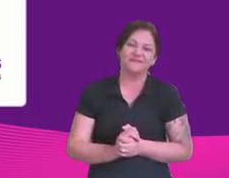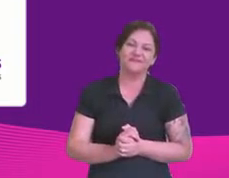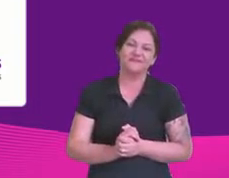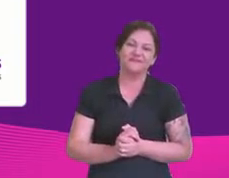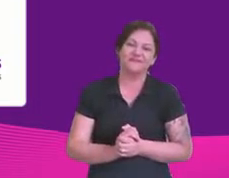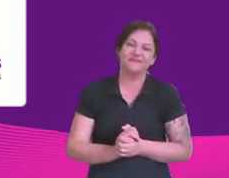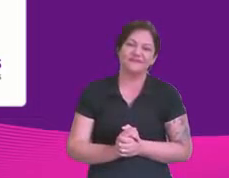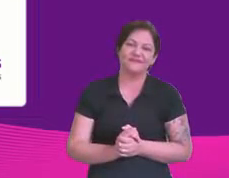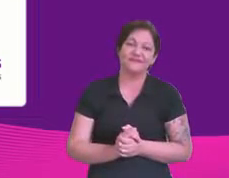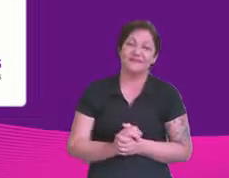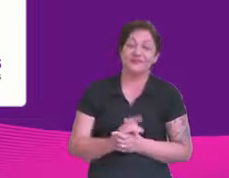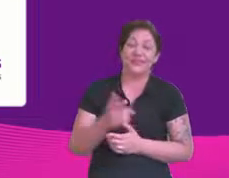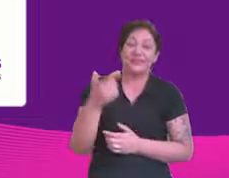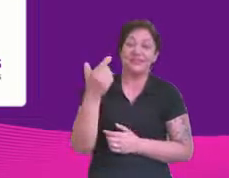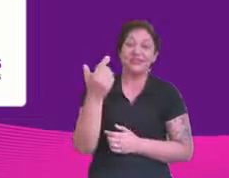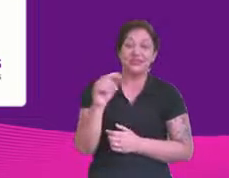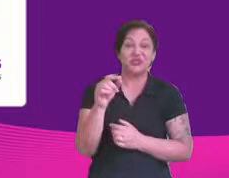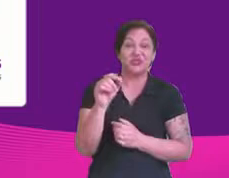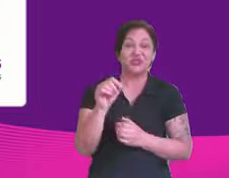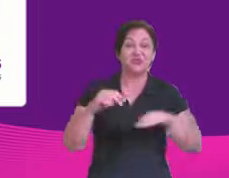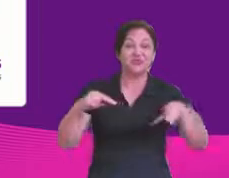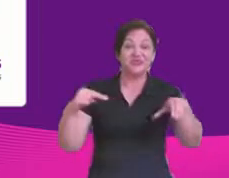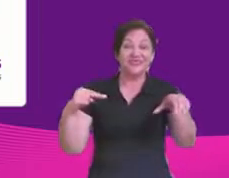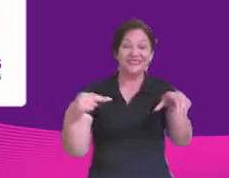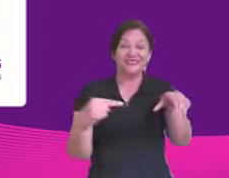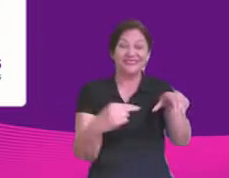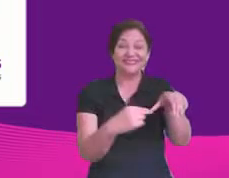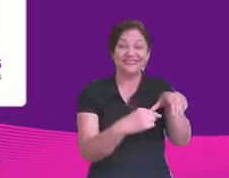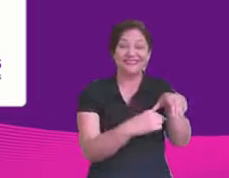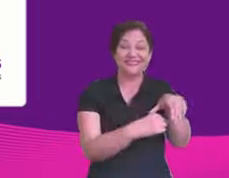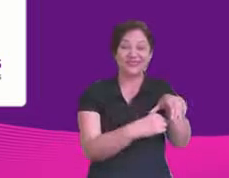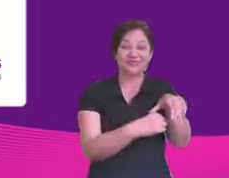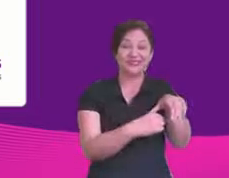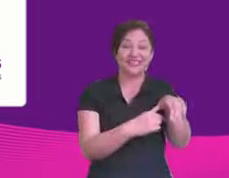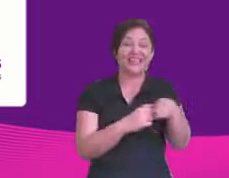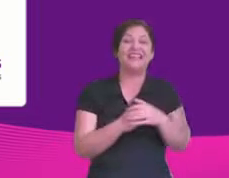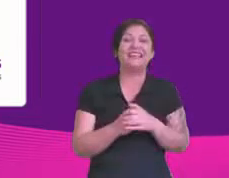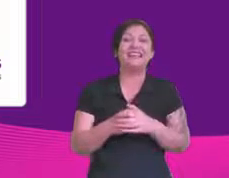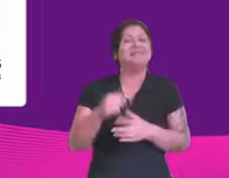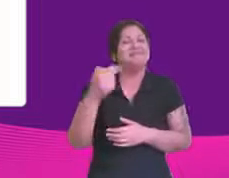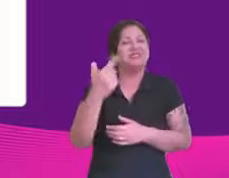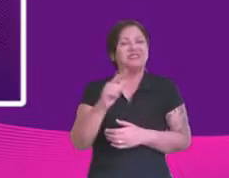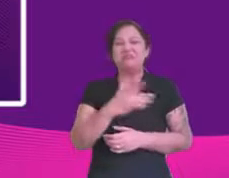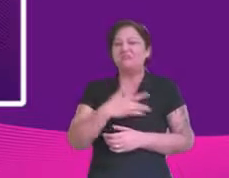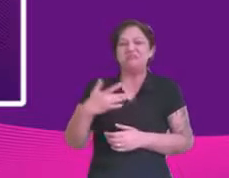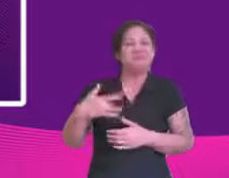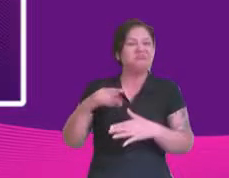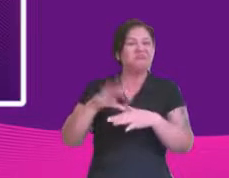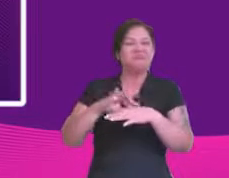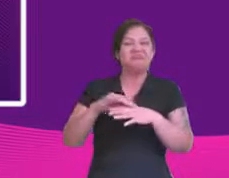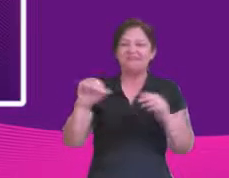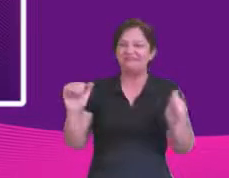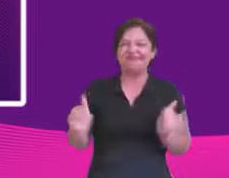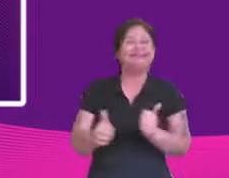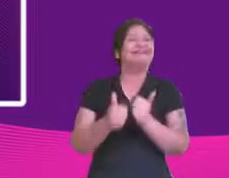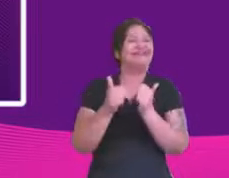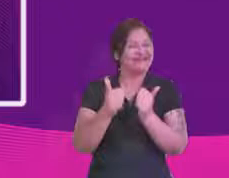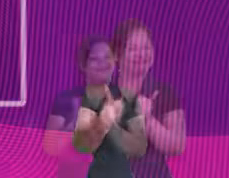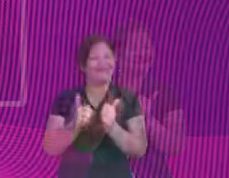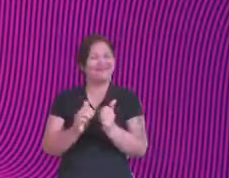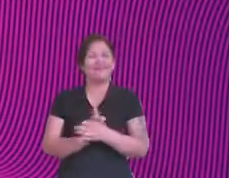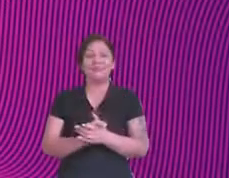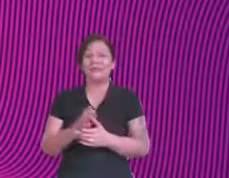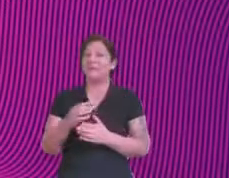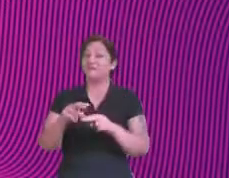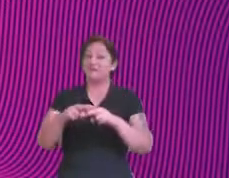Aqui novamente a última tomografia dela, mostrando que ela está livre de doença até o momento. Então eu agradeço,